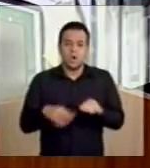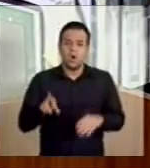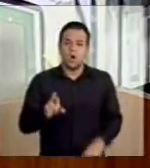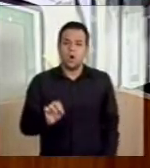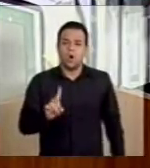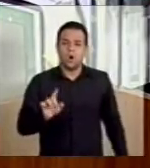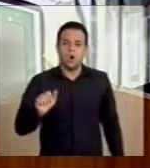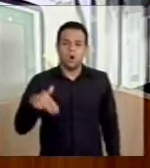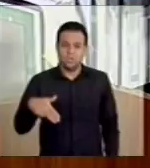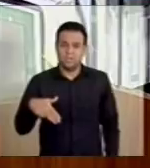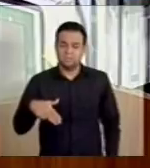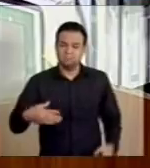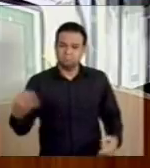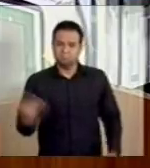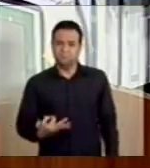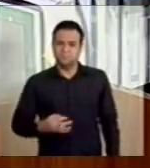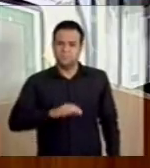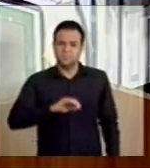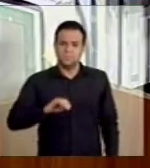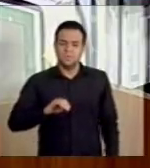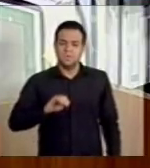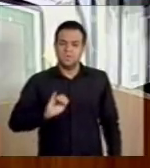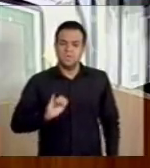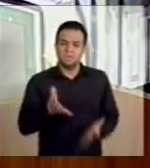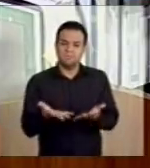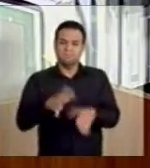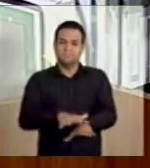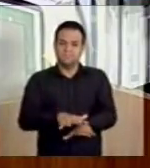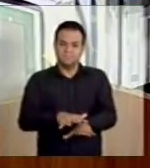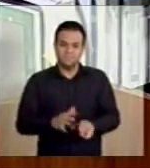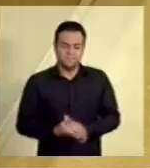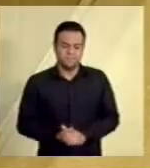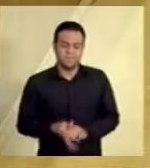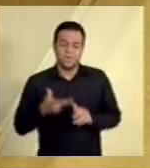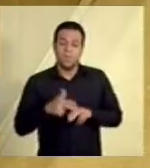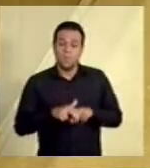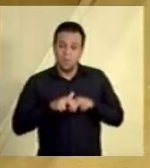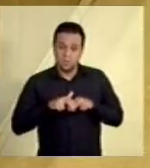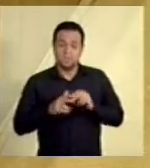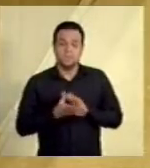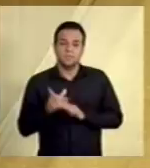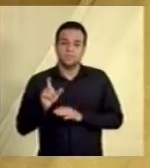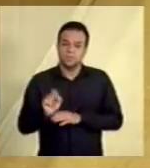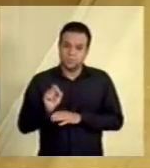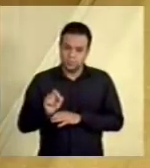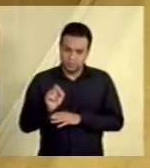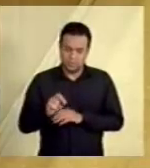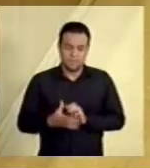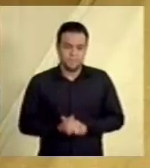jurídica genuinamente inclusiva. É por tal razão que o Magistério da